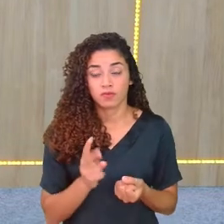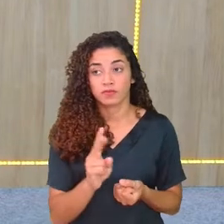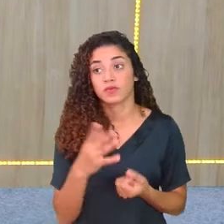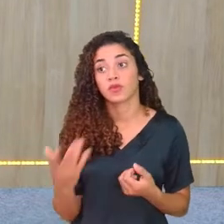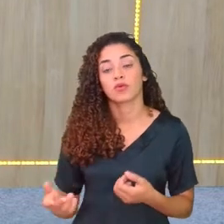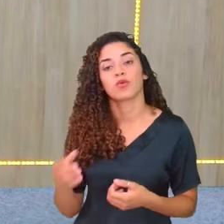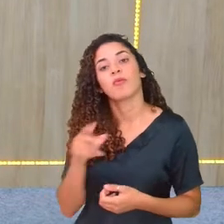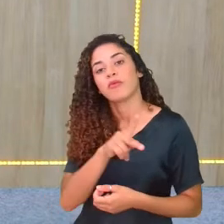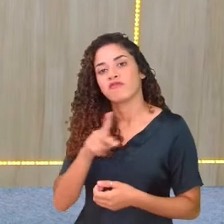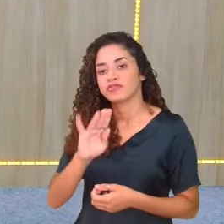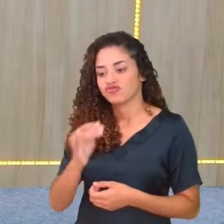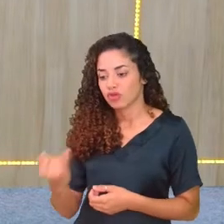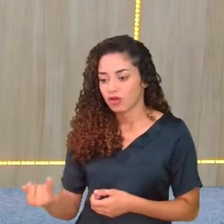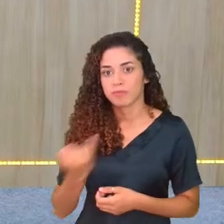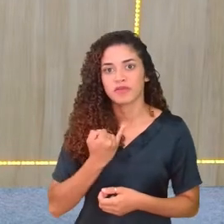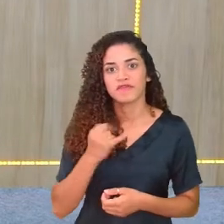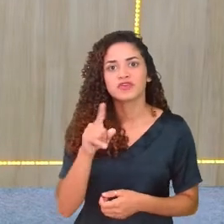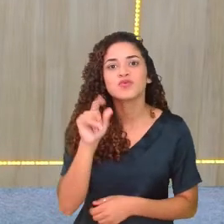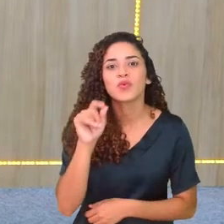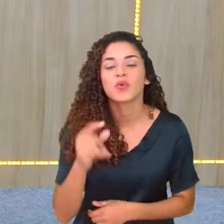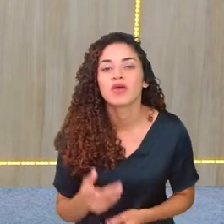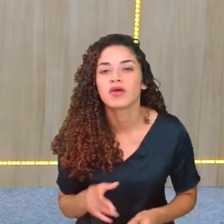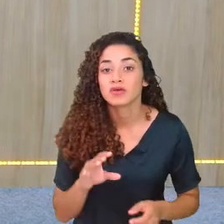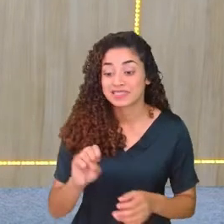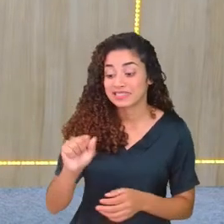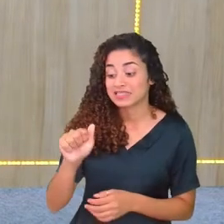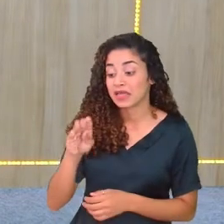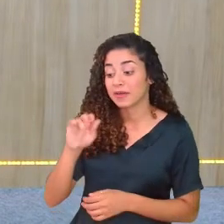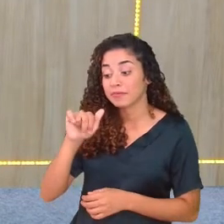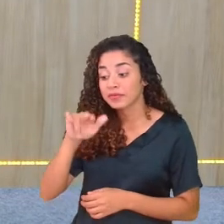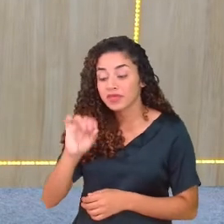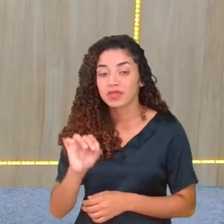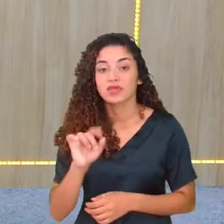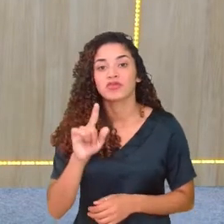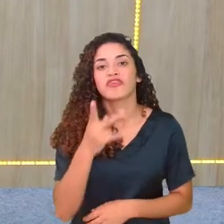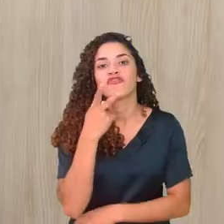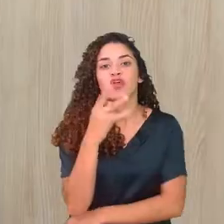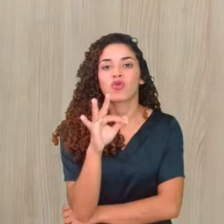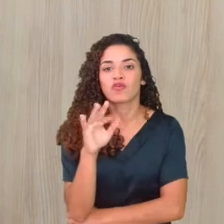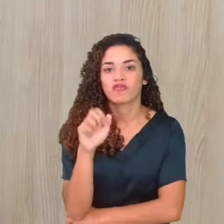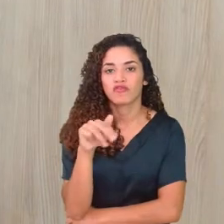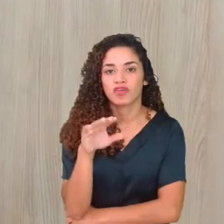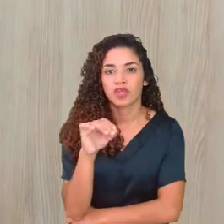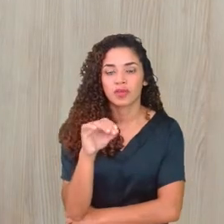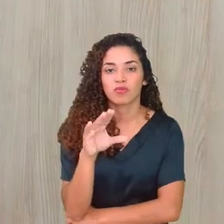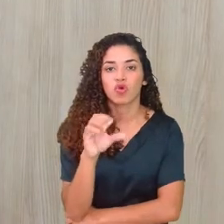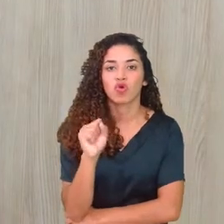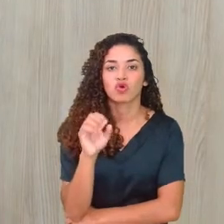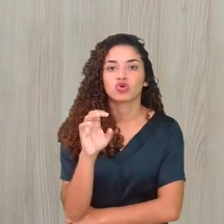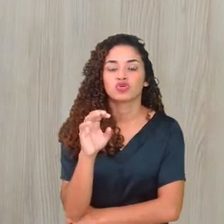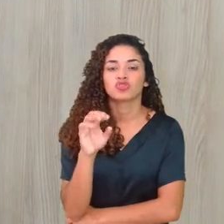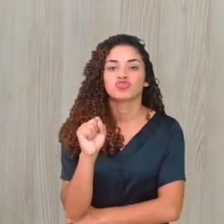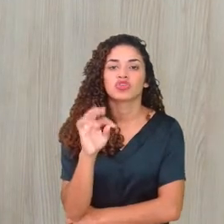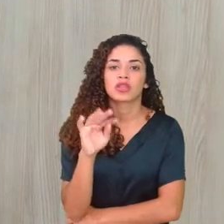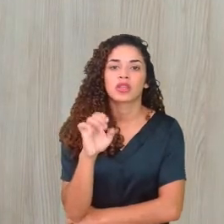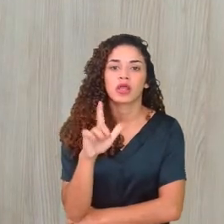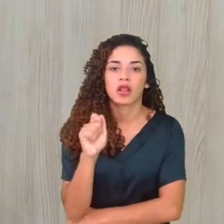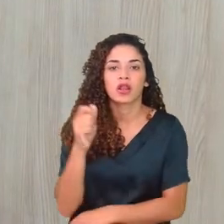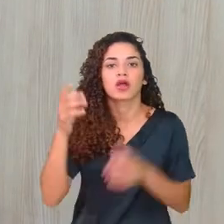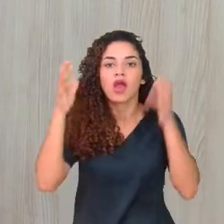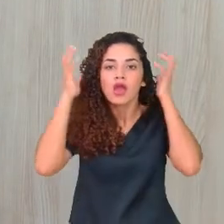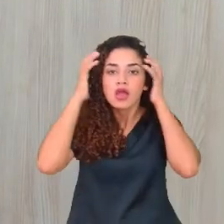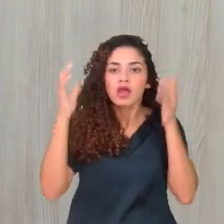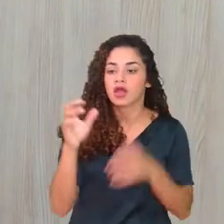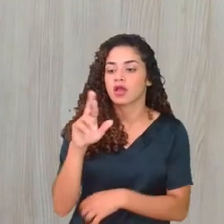ali pra gente. Vamos ver, Cláudia, quais são? Sabino já colocou aqui fêmur, costelas, crânio. Isso,